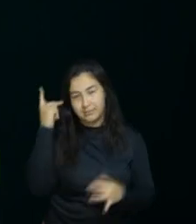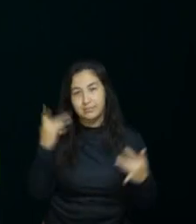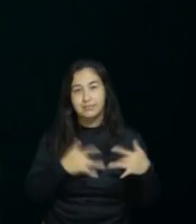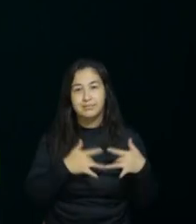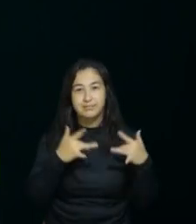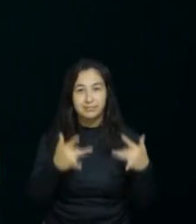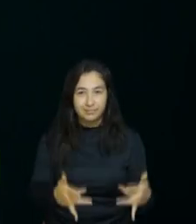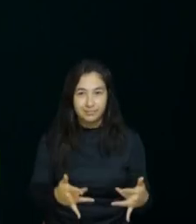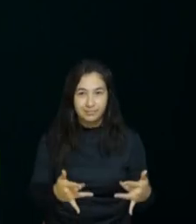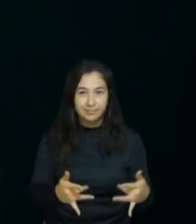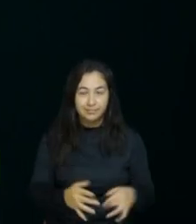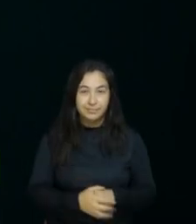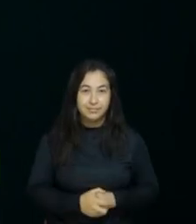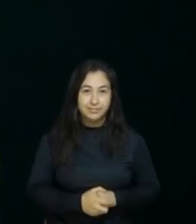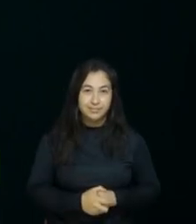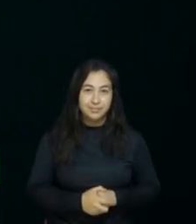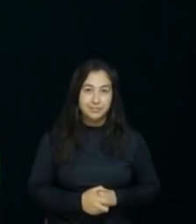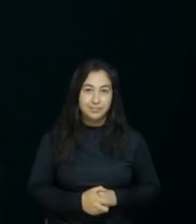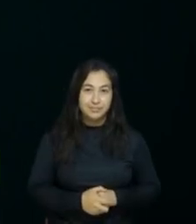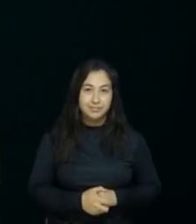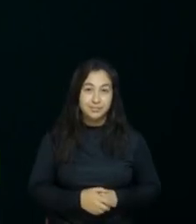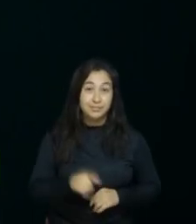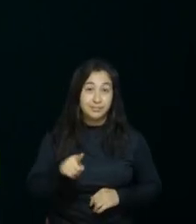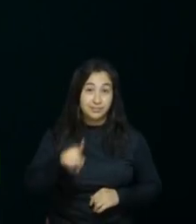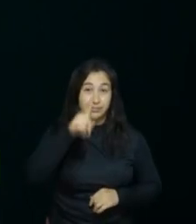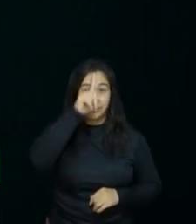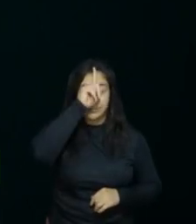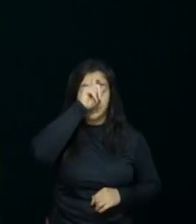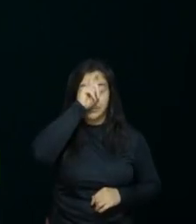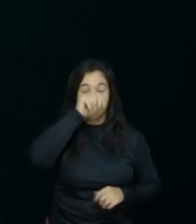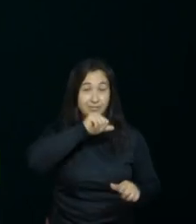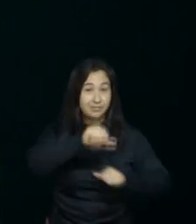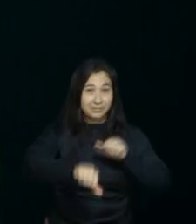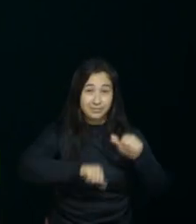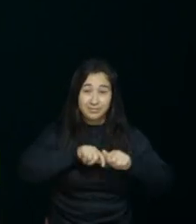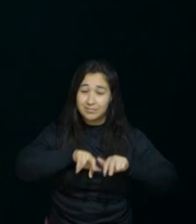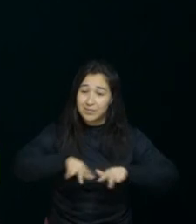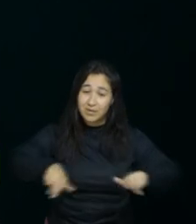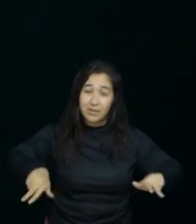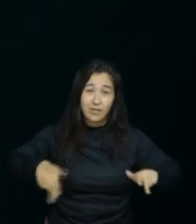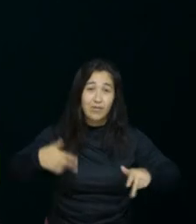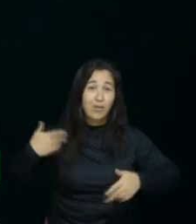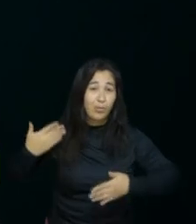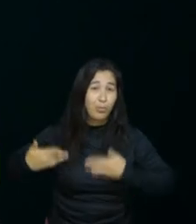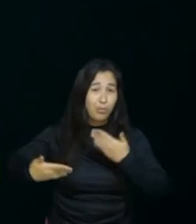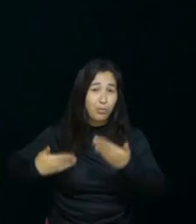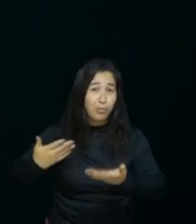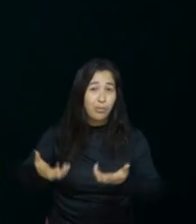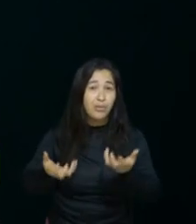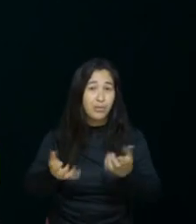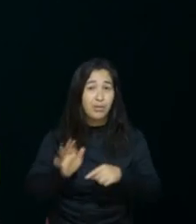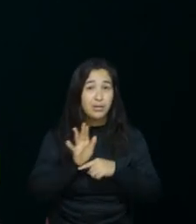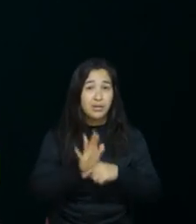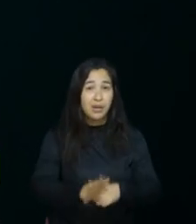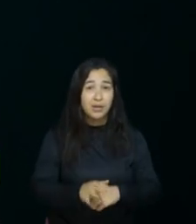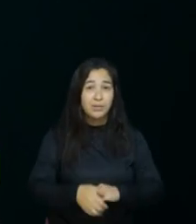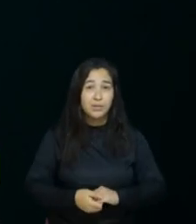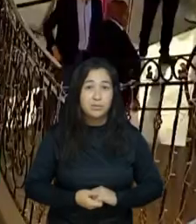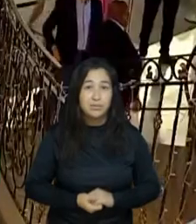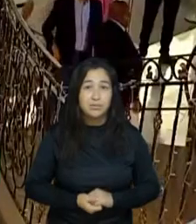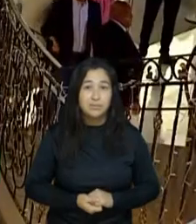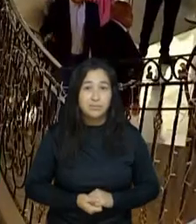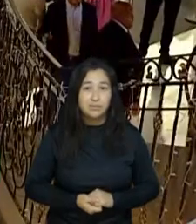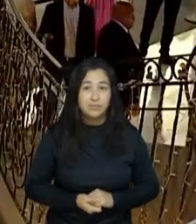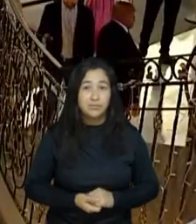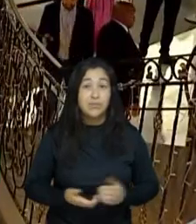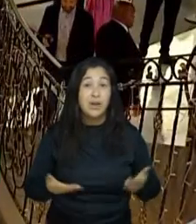no Hospital Santo Antônio, a gente mudou vários processos. Se não dá para fazer o máximo... Agora eu